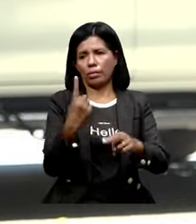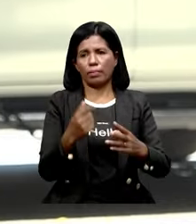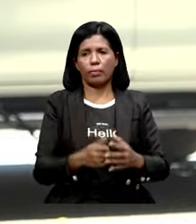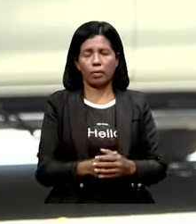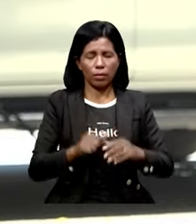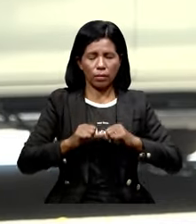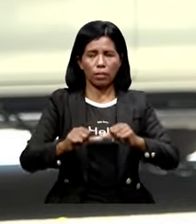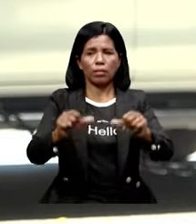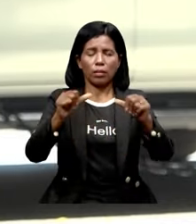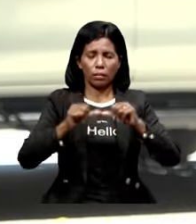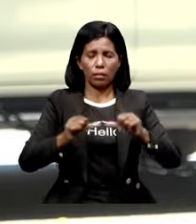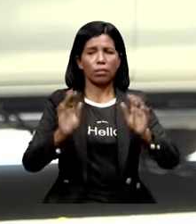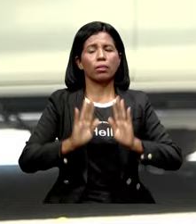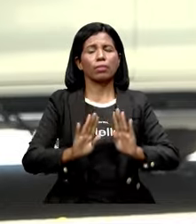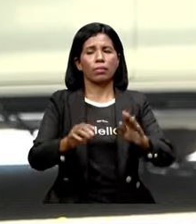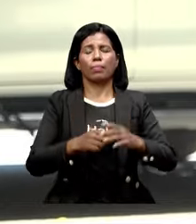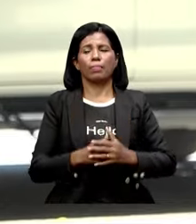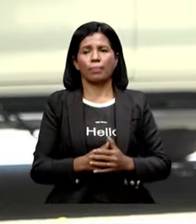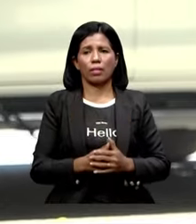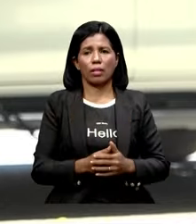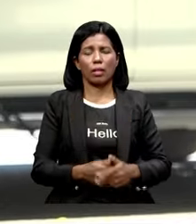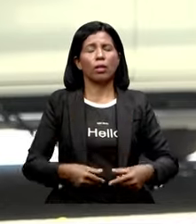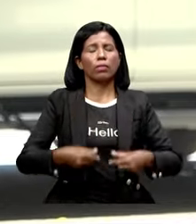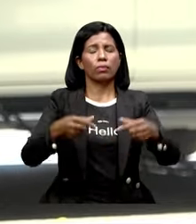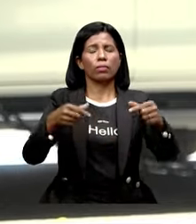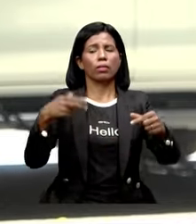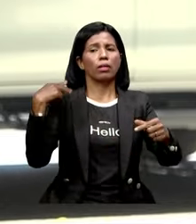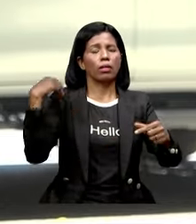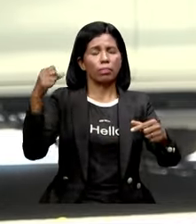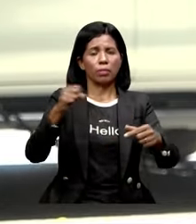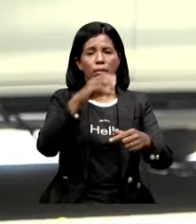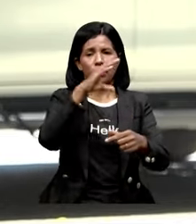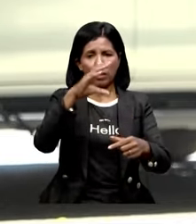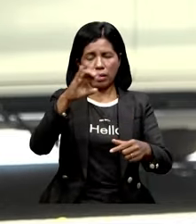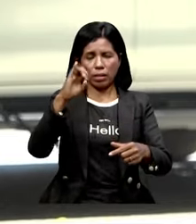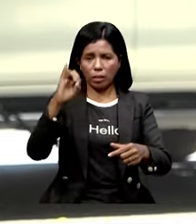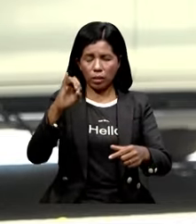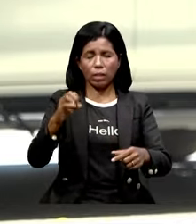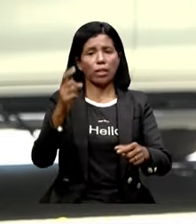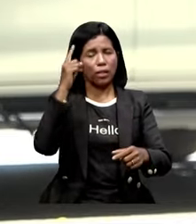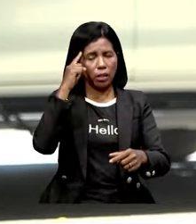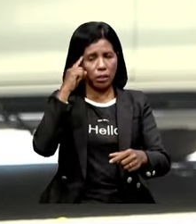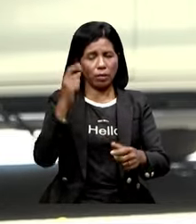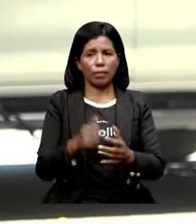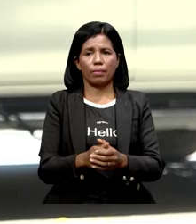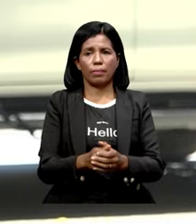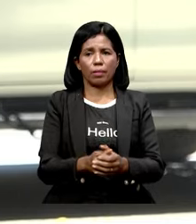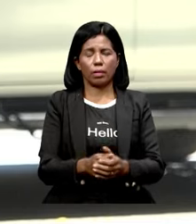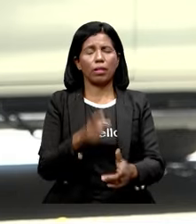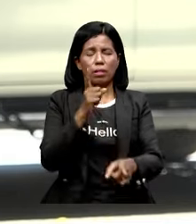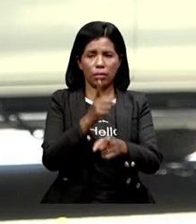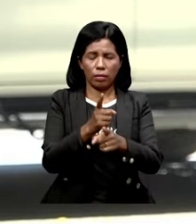lá, tudo. Para, pouco pedido para a CCI ou de Anoim. Ou em termos de crédito, nós tudo